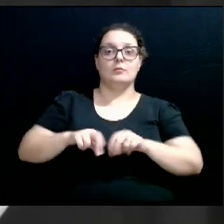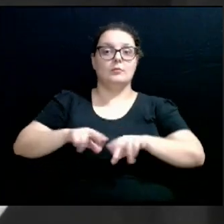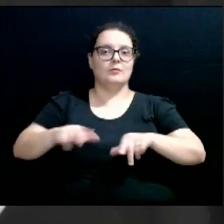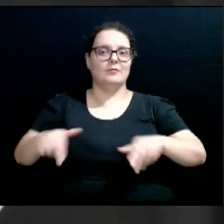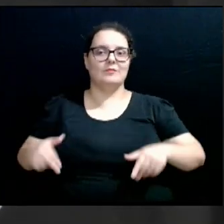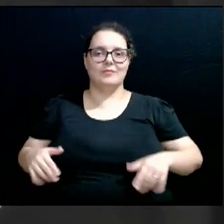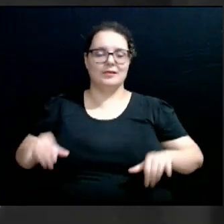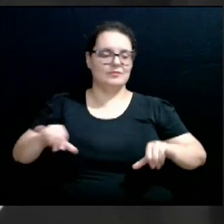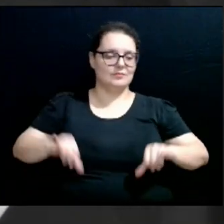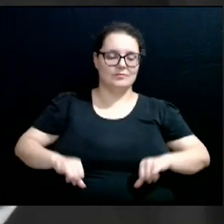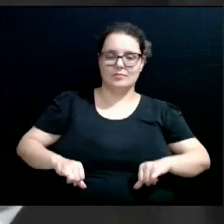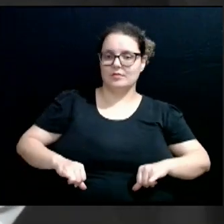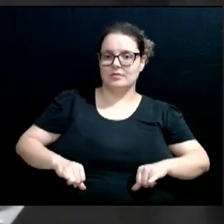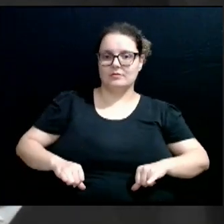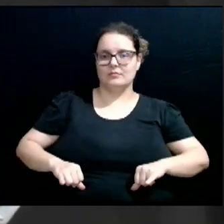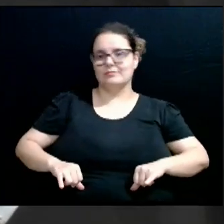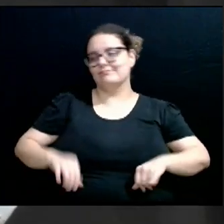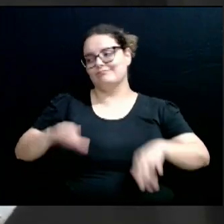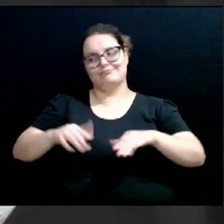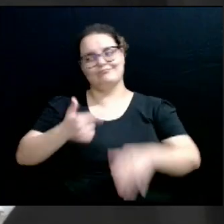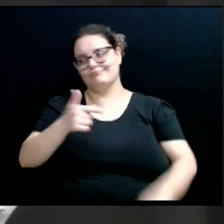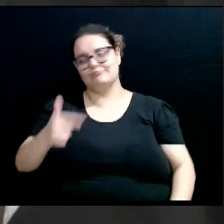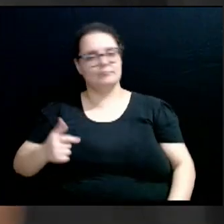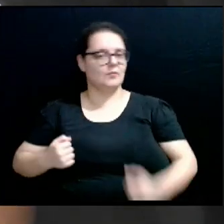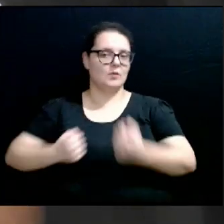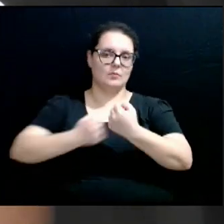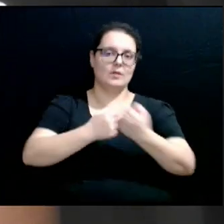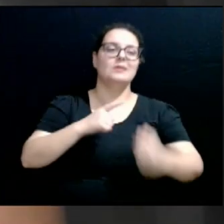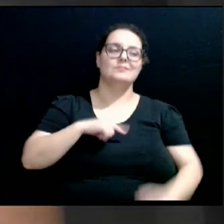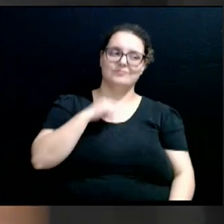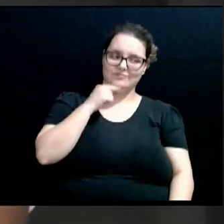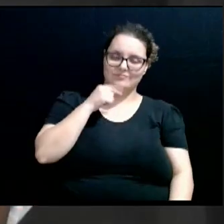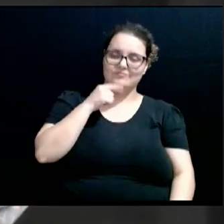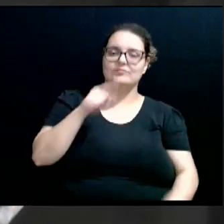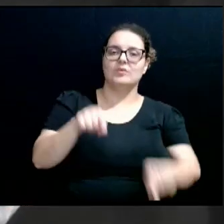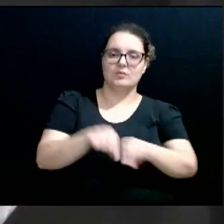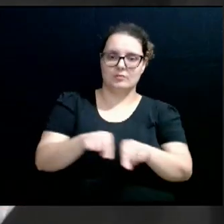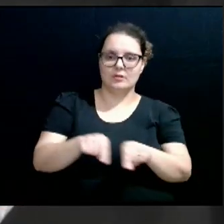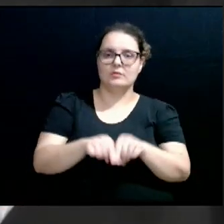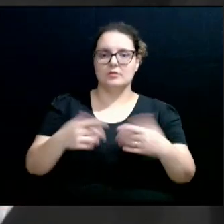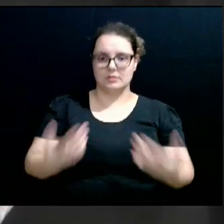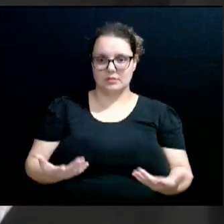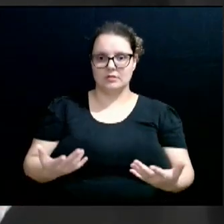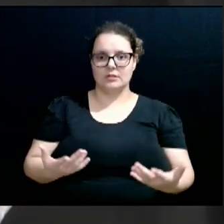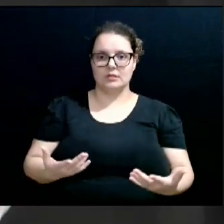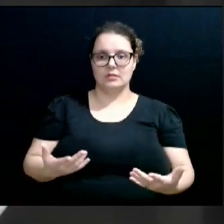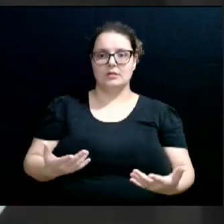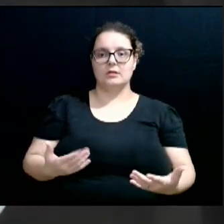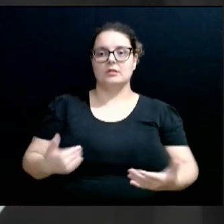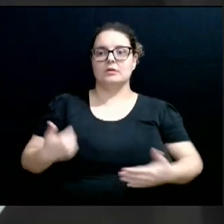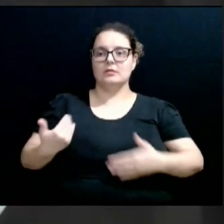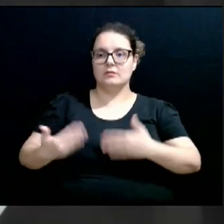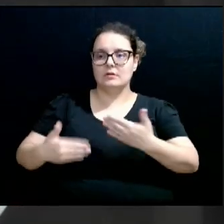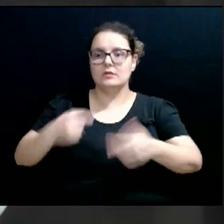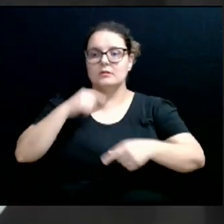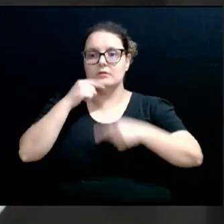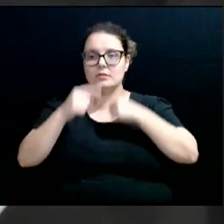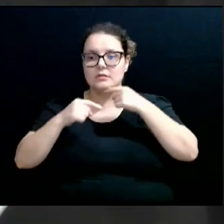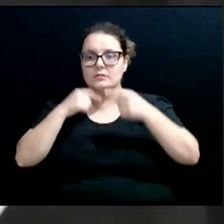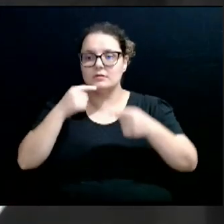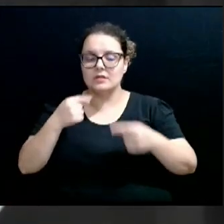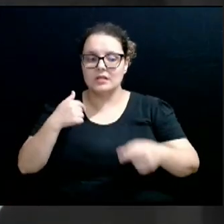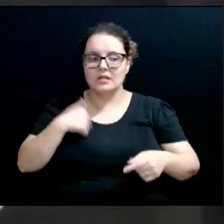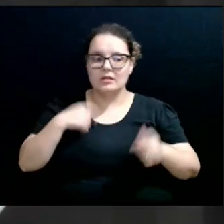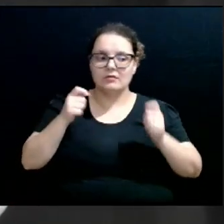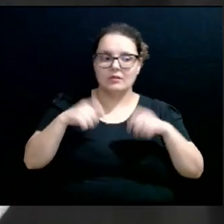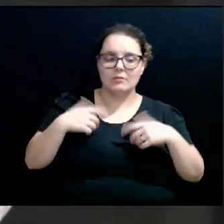tem o apoio, a gente também tem a dúvida. E com isso, a gente vai levando essa dúvida, será que eu sou capaz? Será